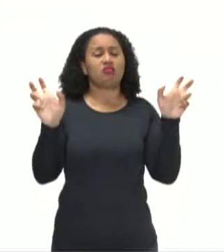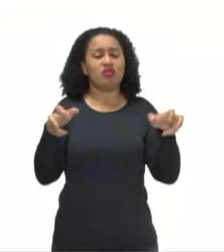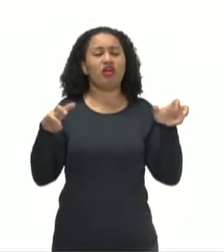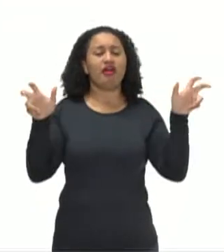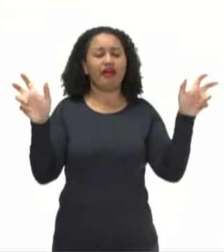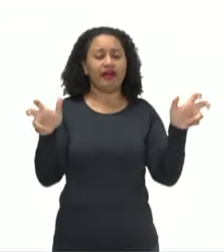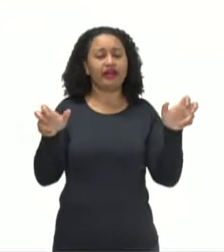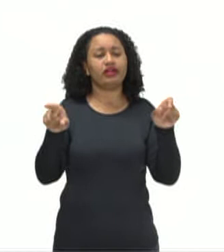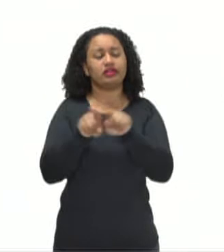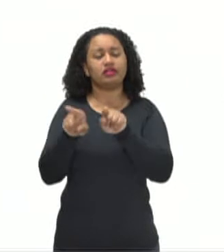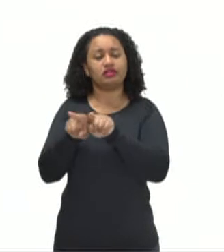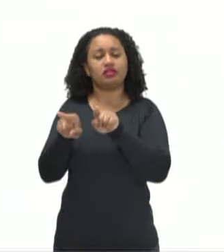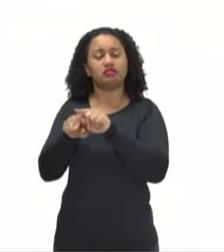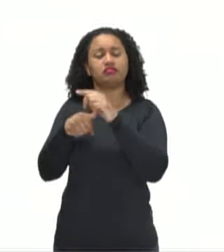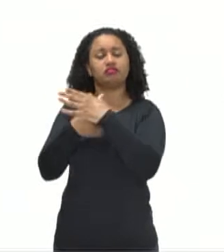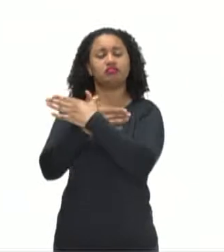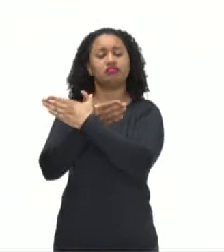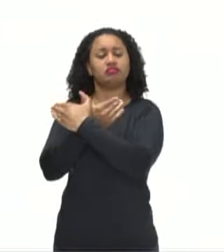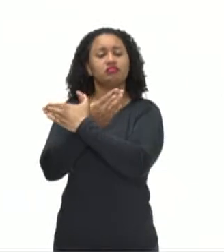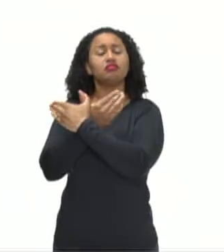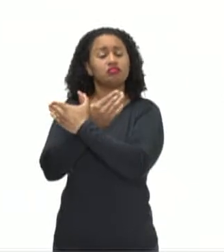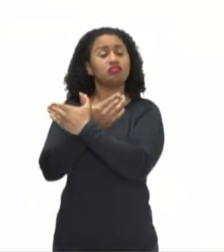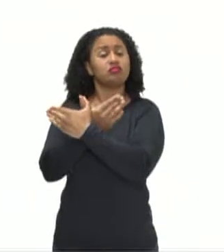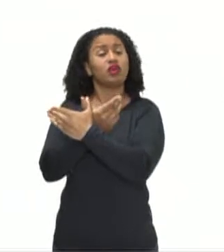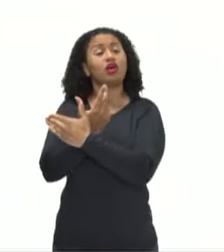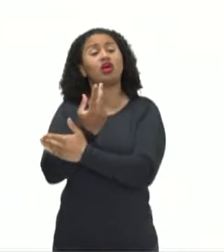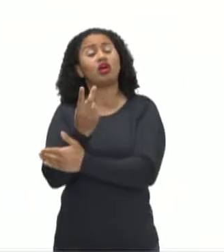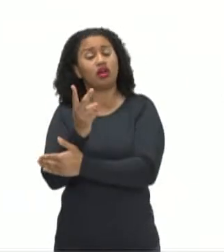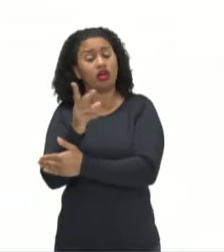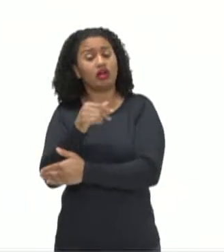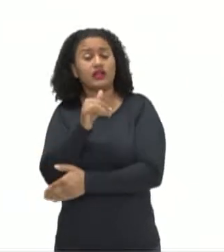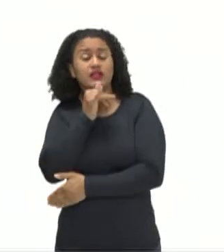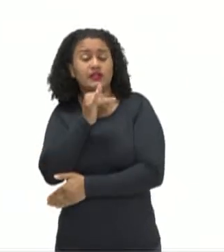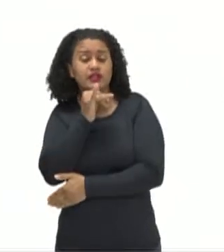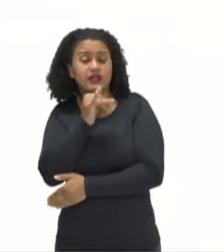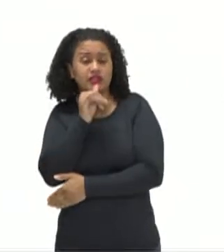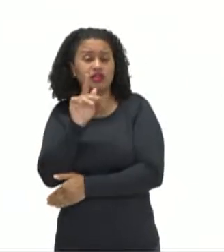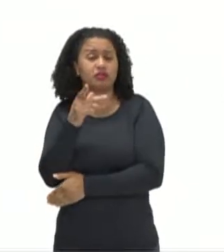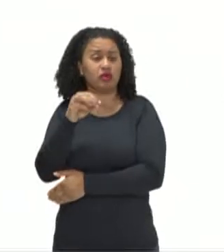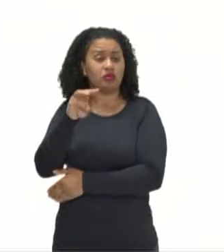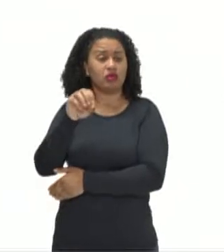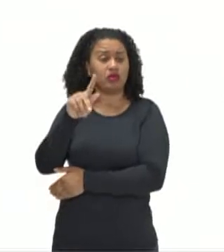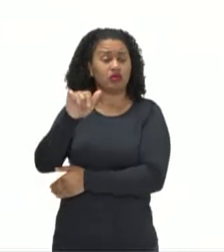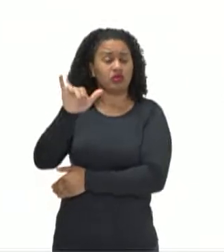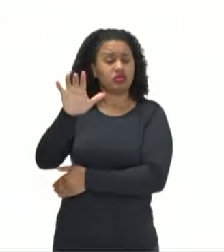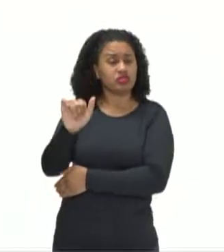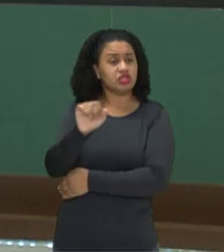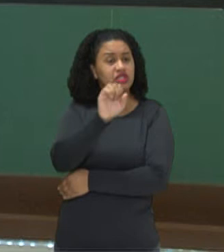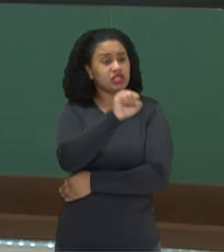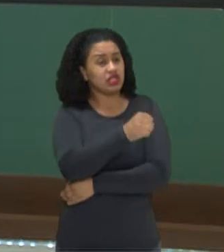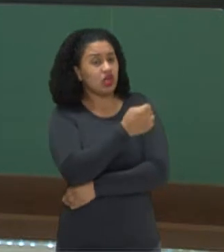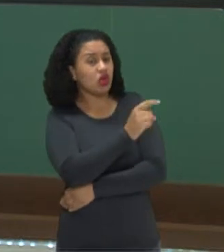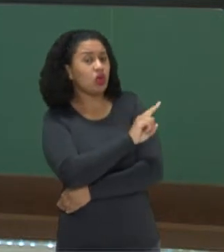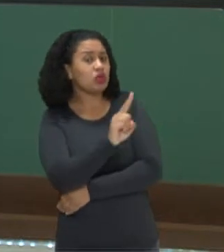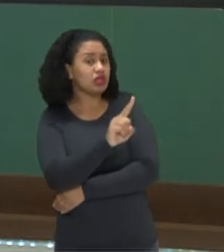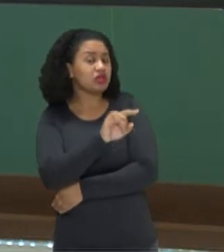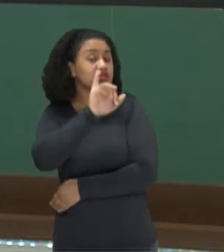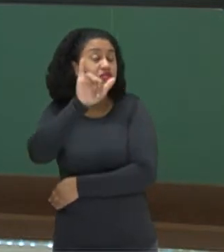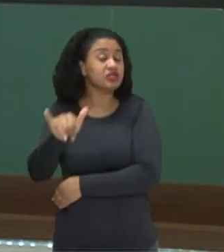morcego e as asas da borboleta são um exemplo de homologia? Sim ou